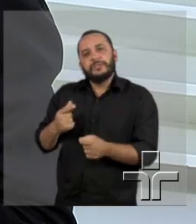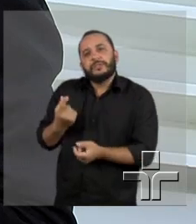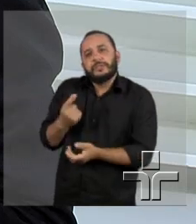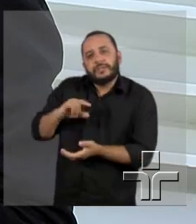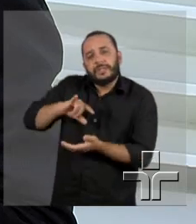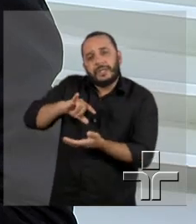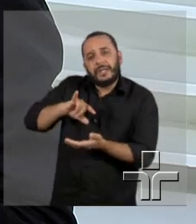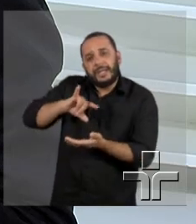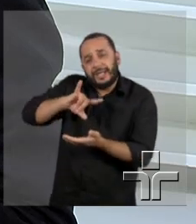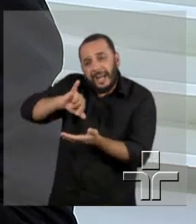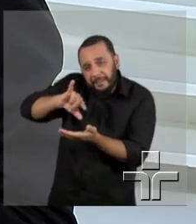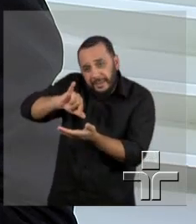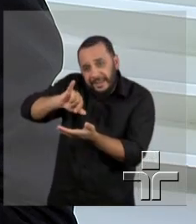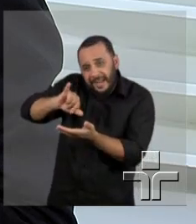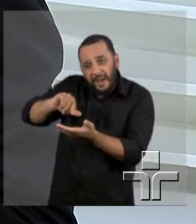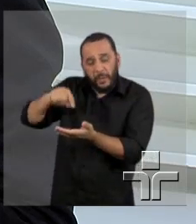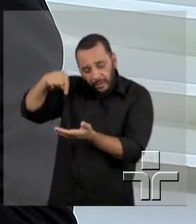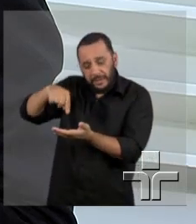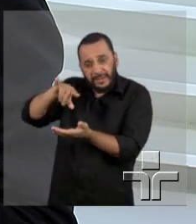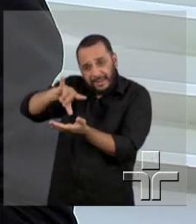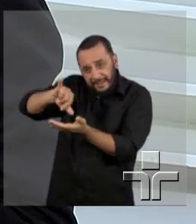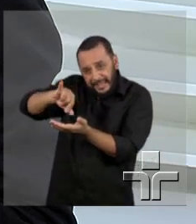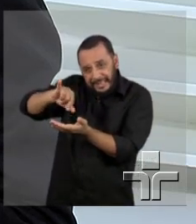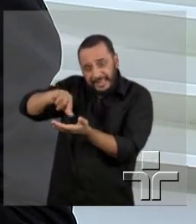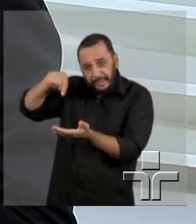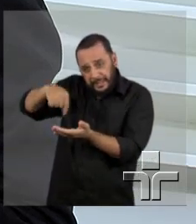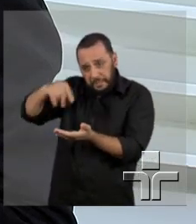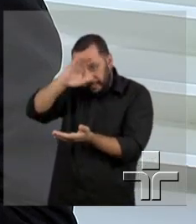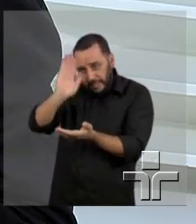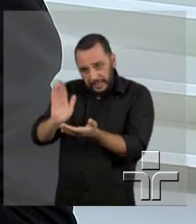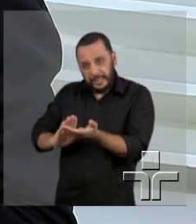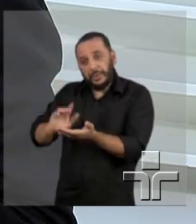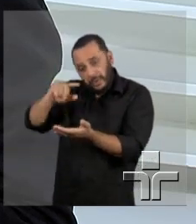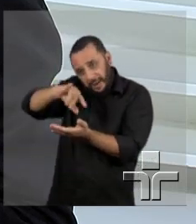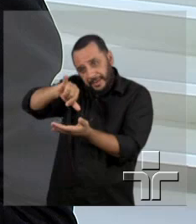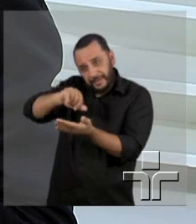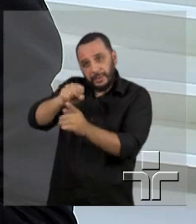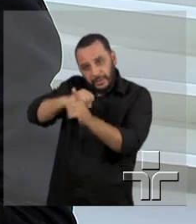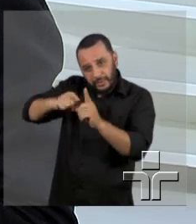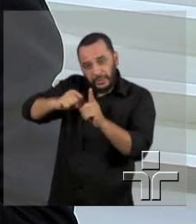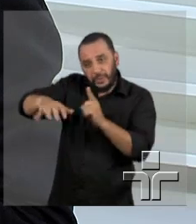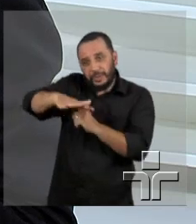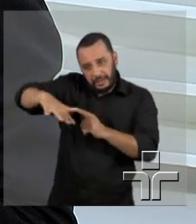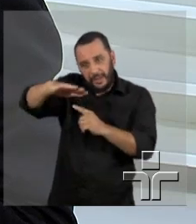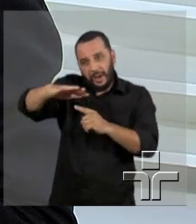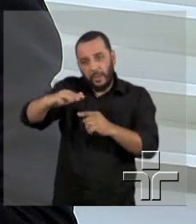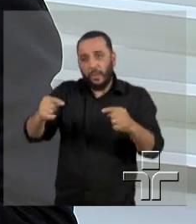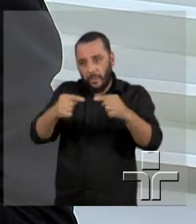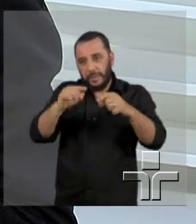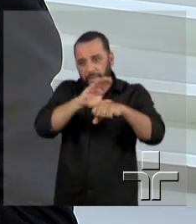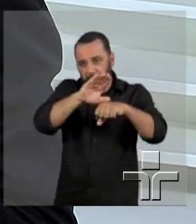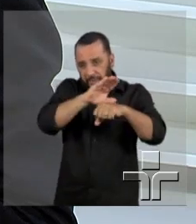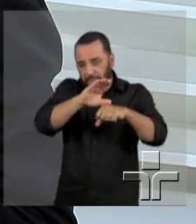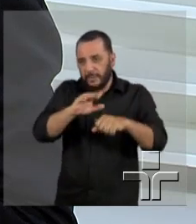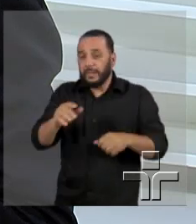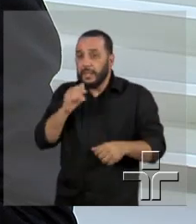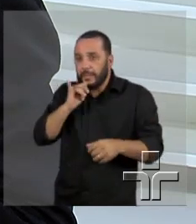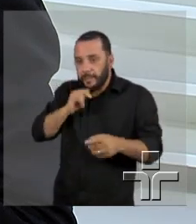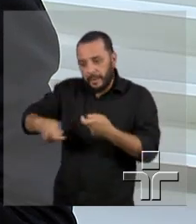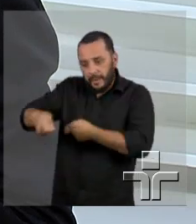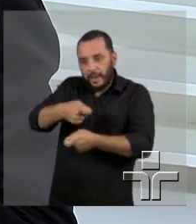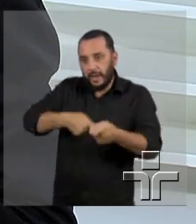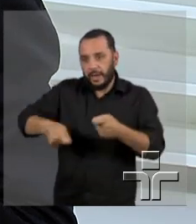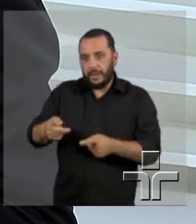um capitalismo singelo no Brasil, não. Há um capitalismo social. E não há uma economia de mercado. Há